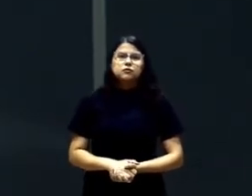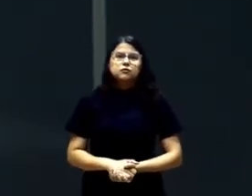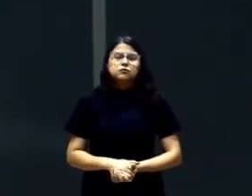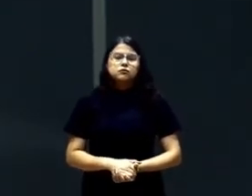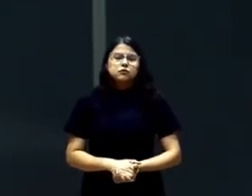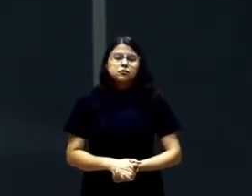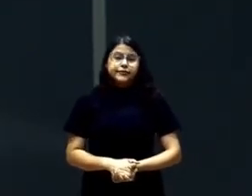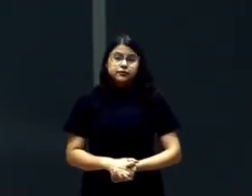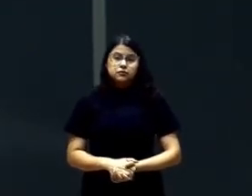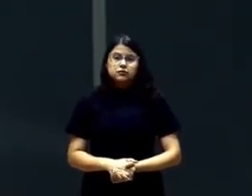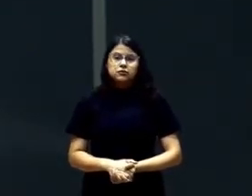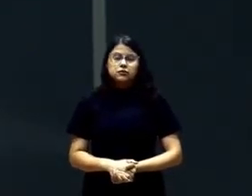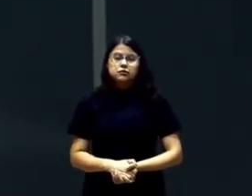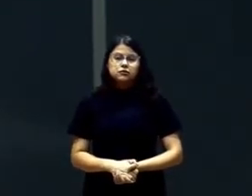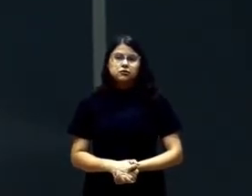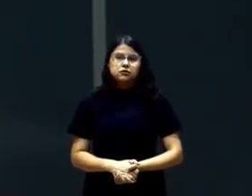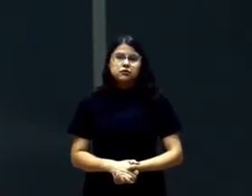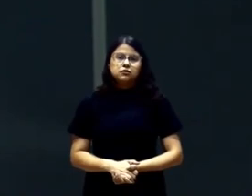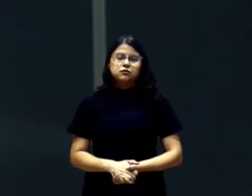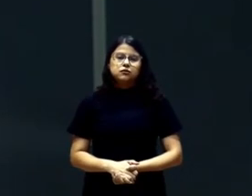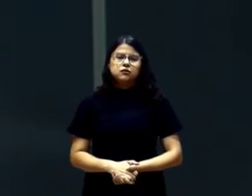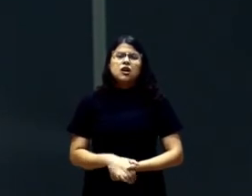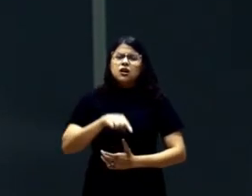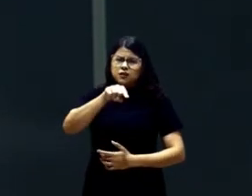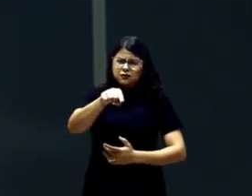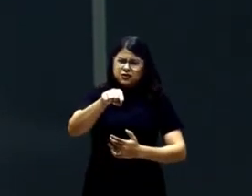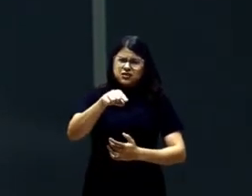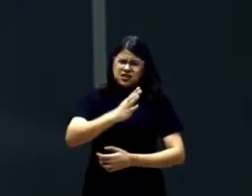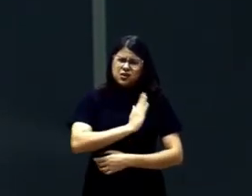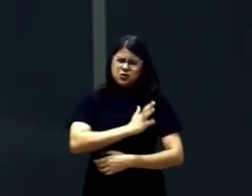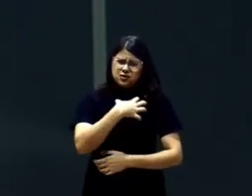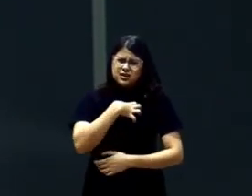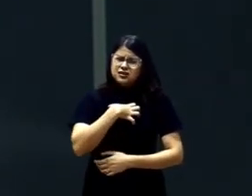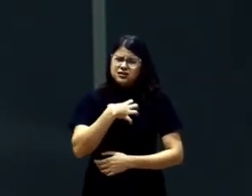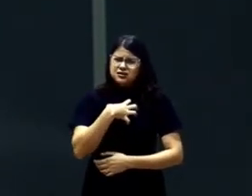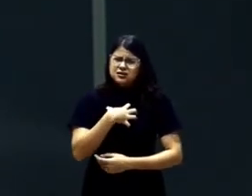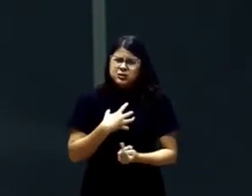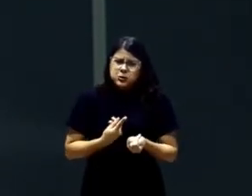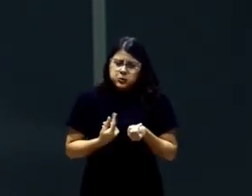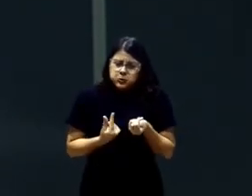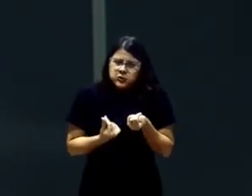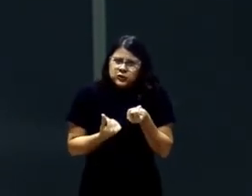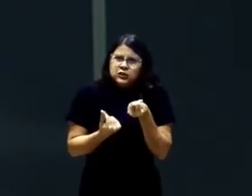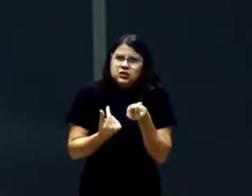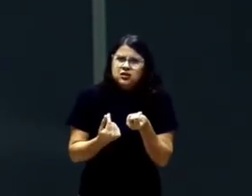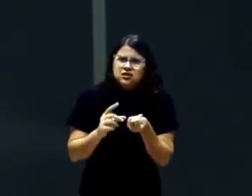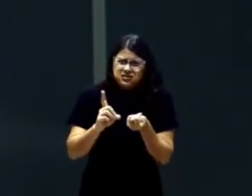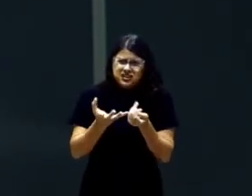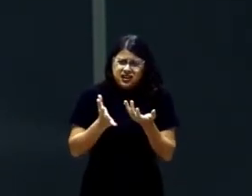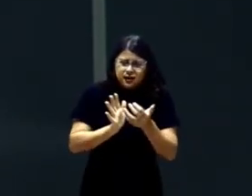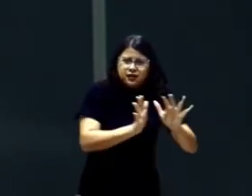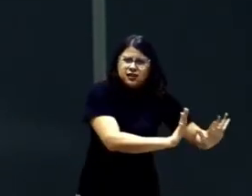uma das formas de combater a ganância, de guardar o nosso coração da ganância,